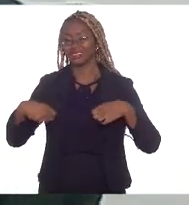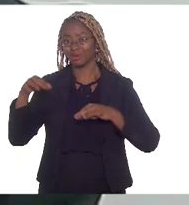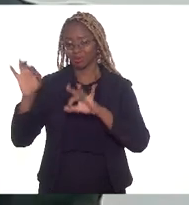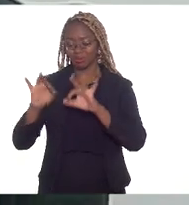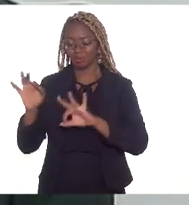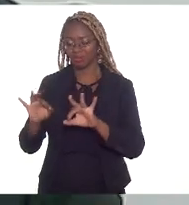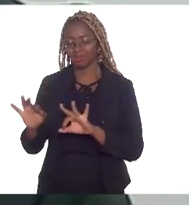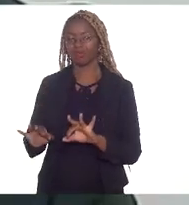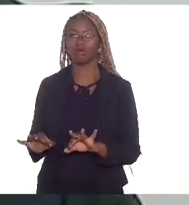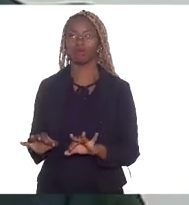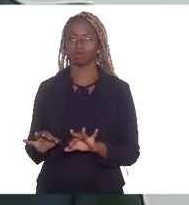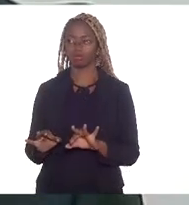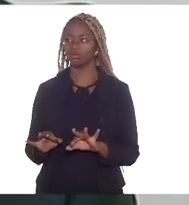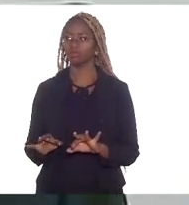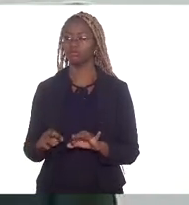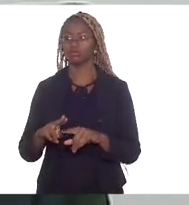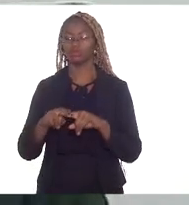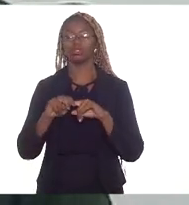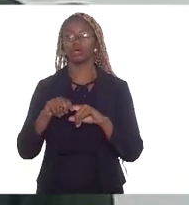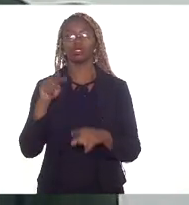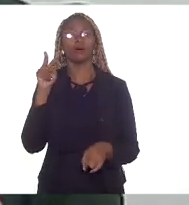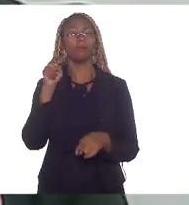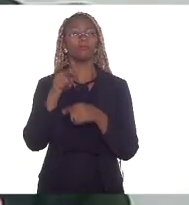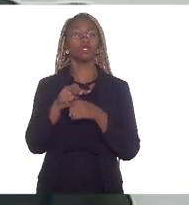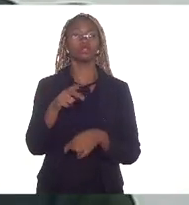desenhado para que haja proteção